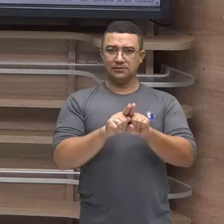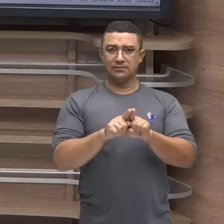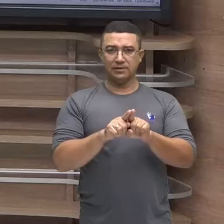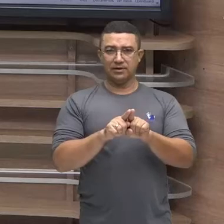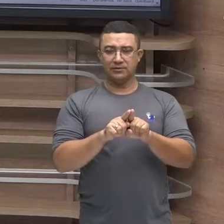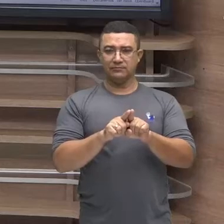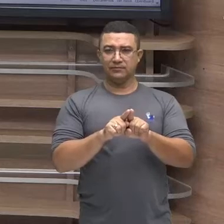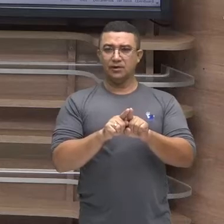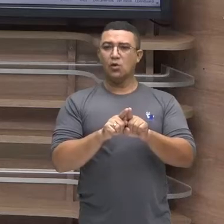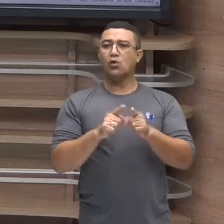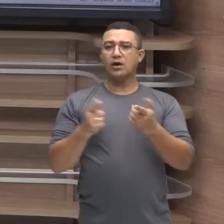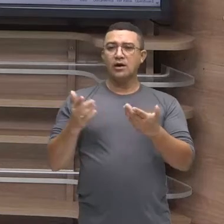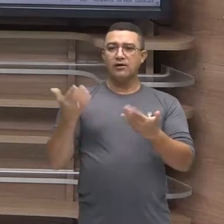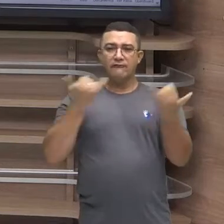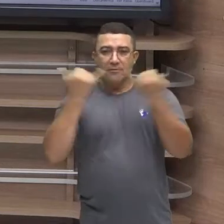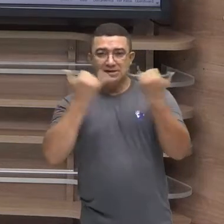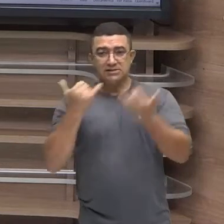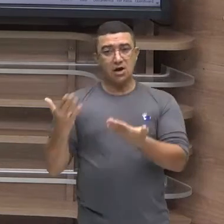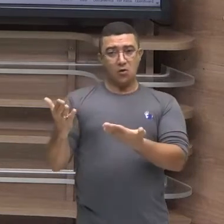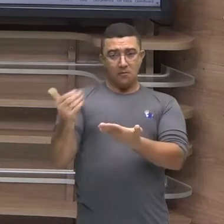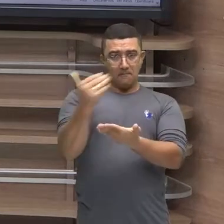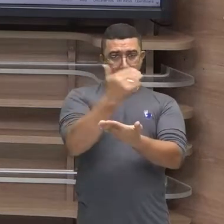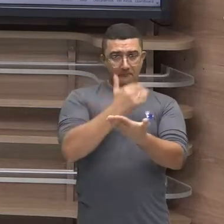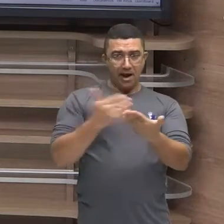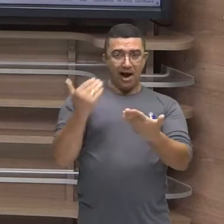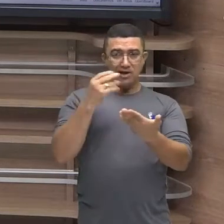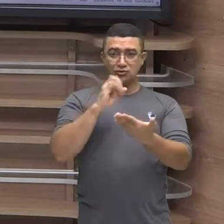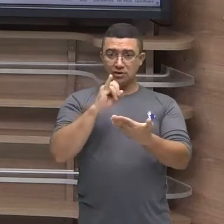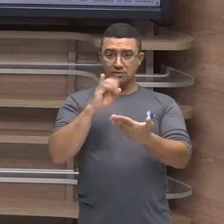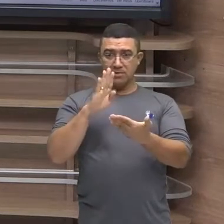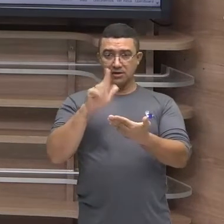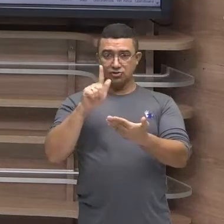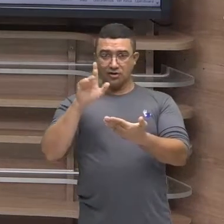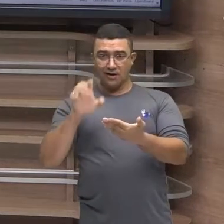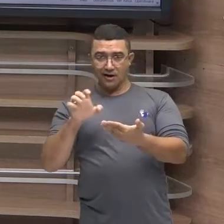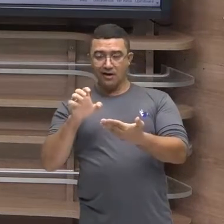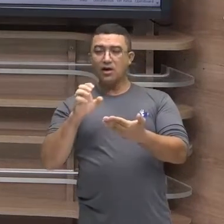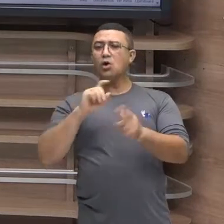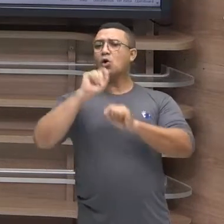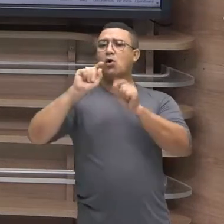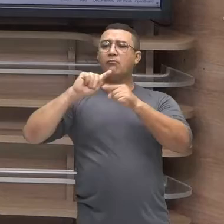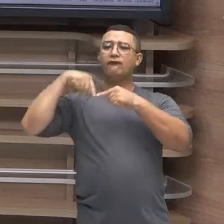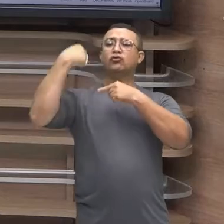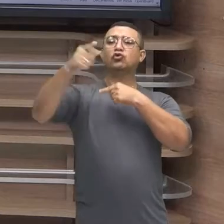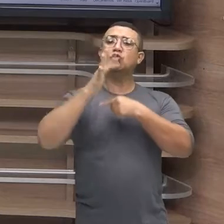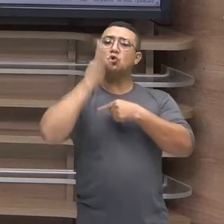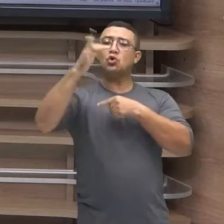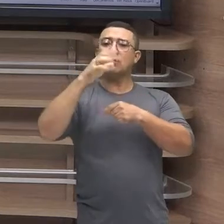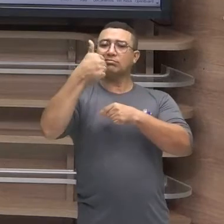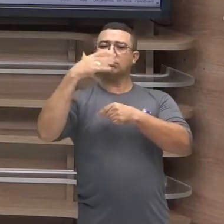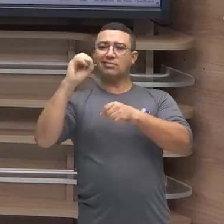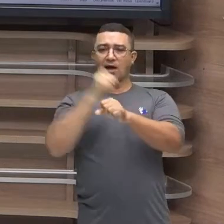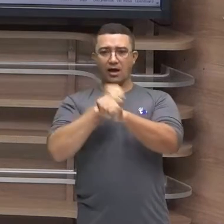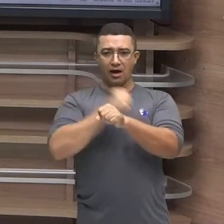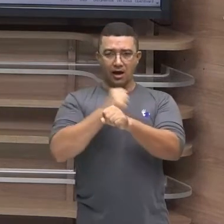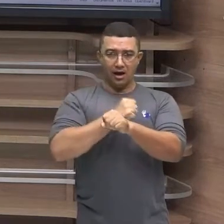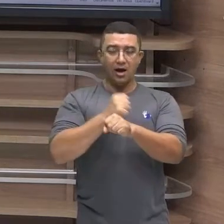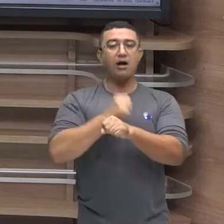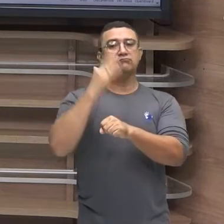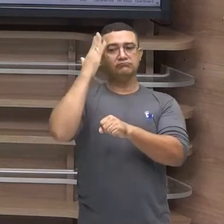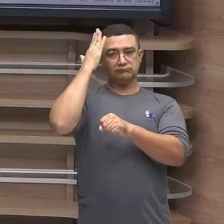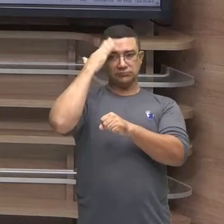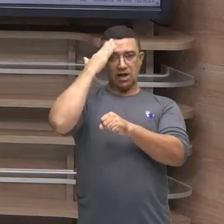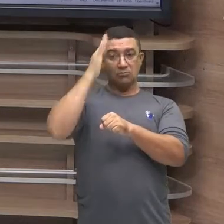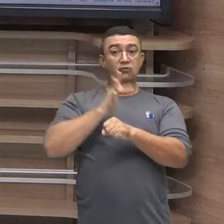com base nesses dados, como é que vai ficar daqui a mais 10 anos. Então, a partir disso, a gente tem